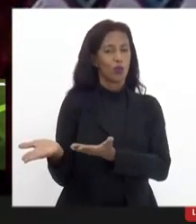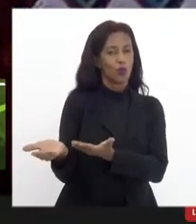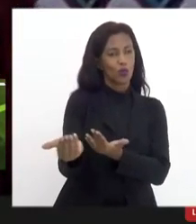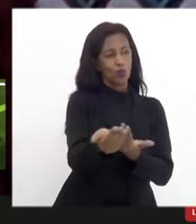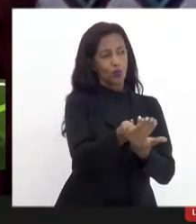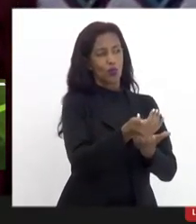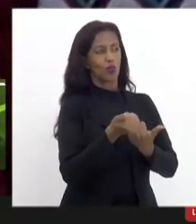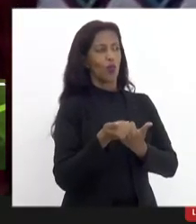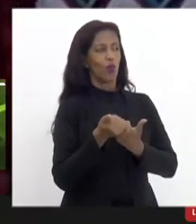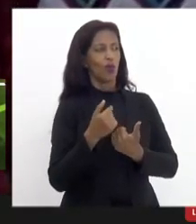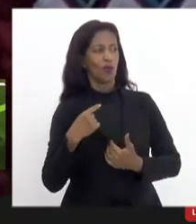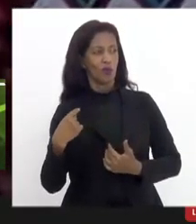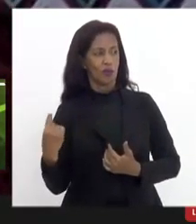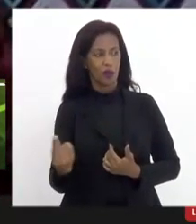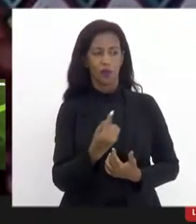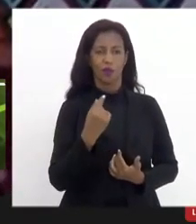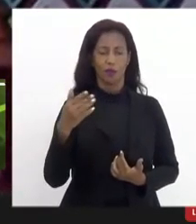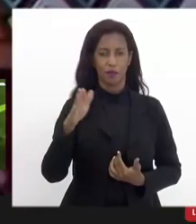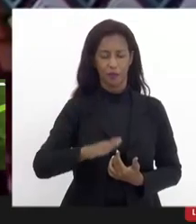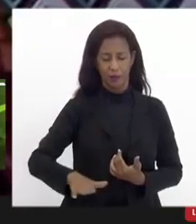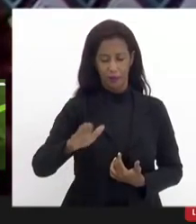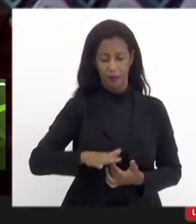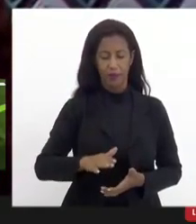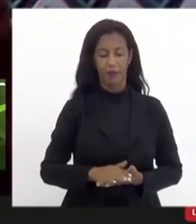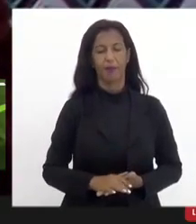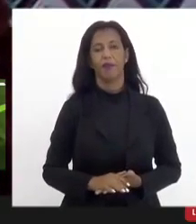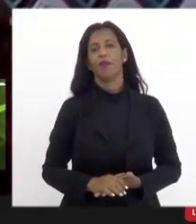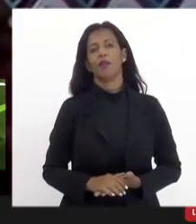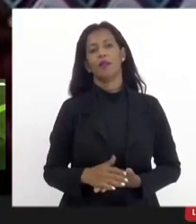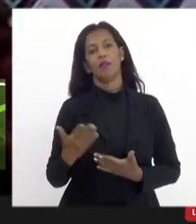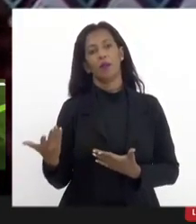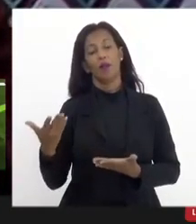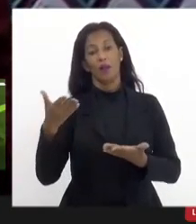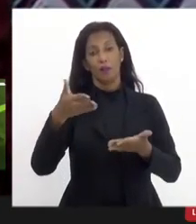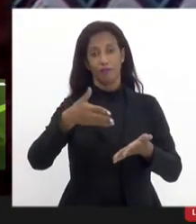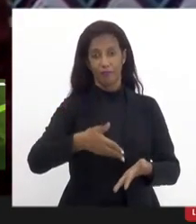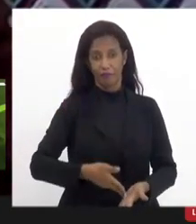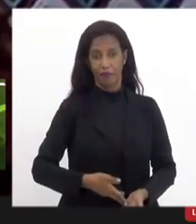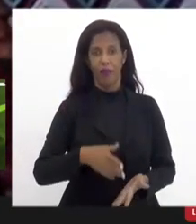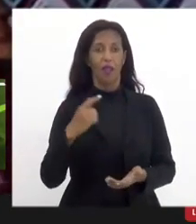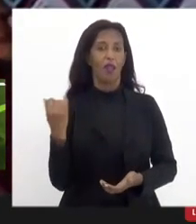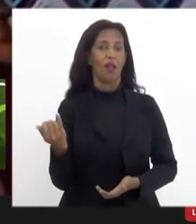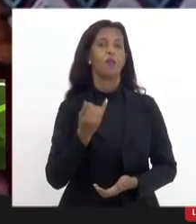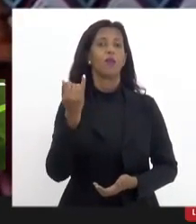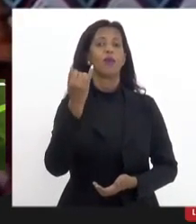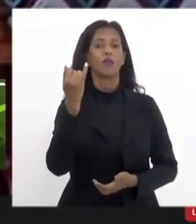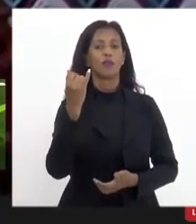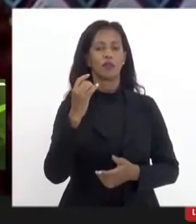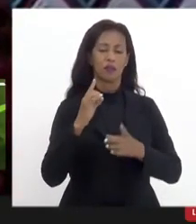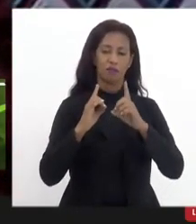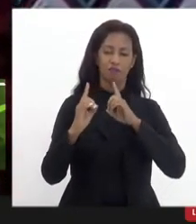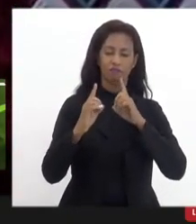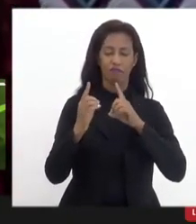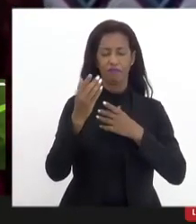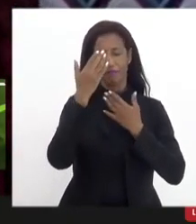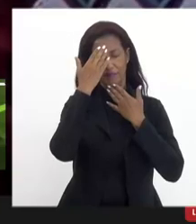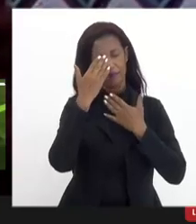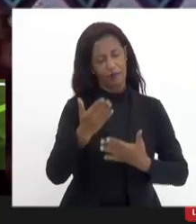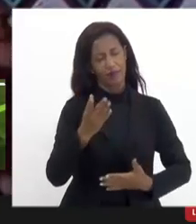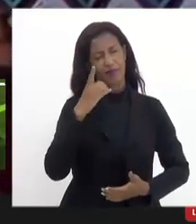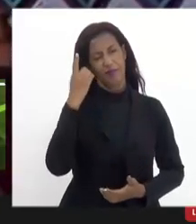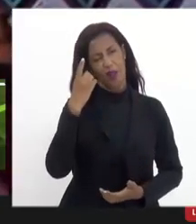as nossas crianças. Então, eu quero ressaltar aqui a importância desse debate, agradecer ao deputado